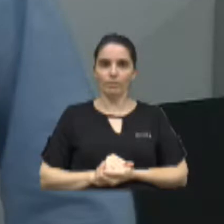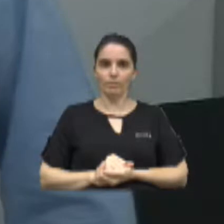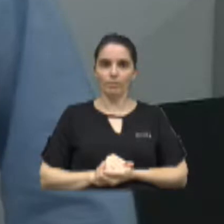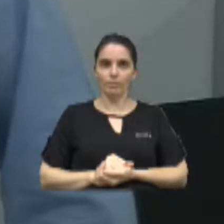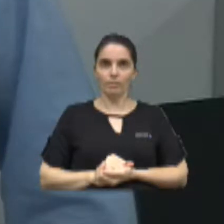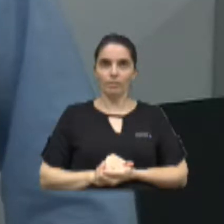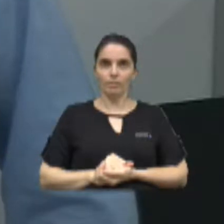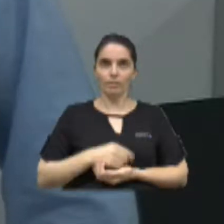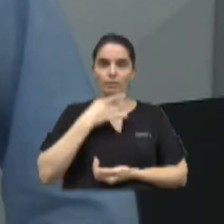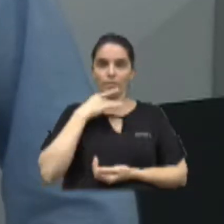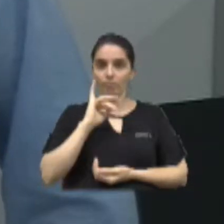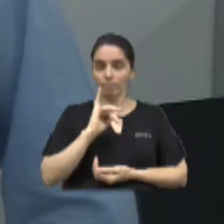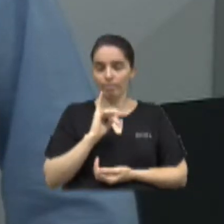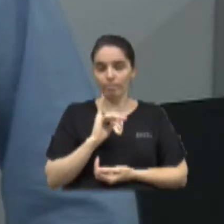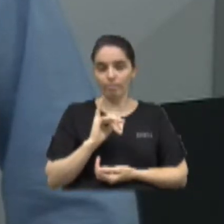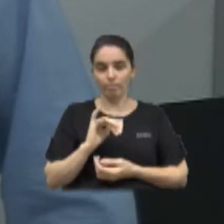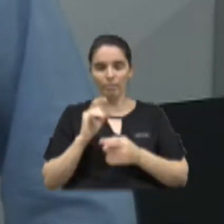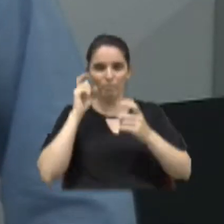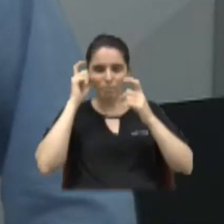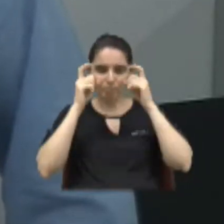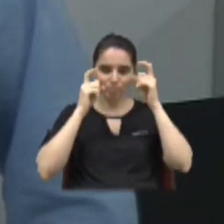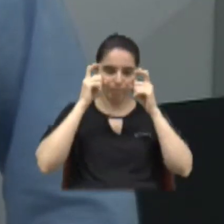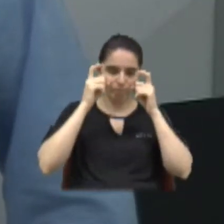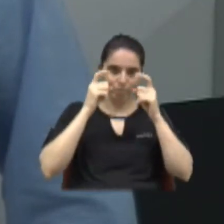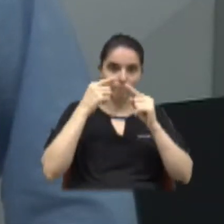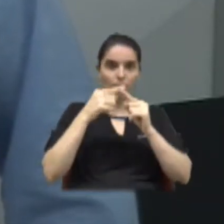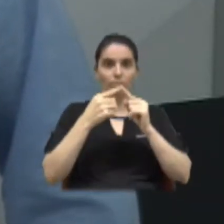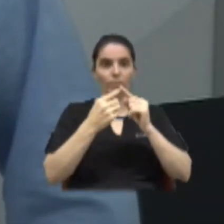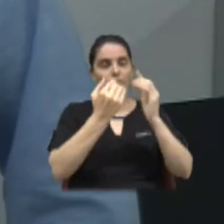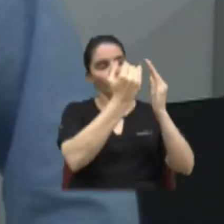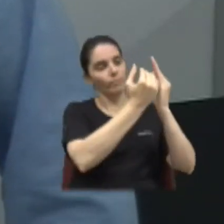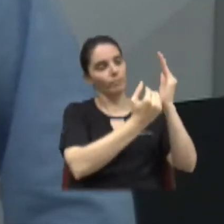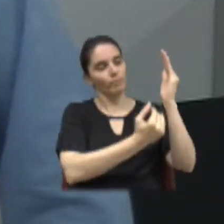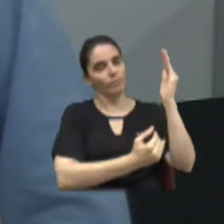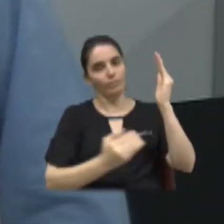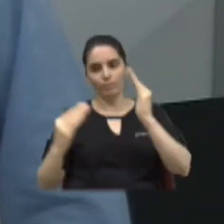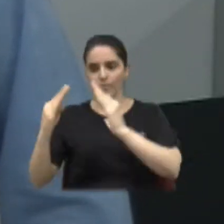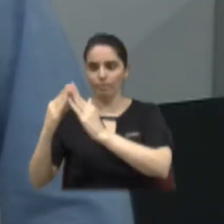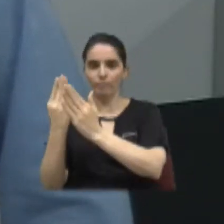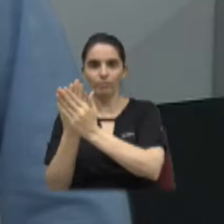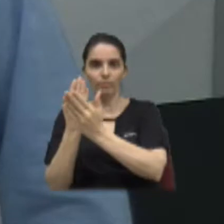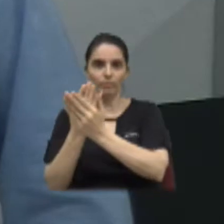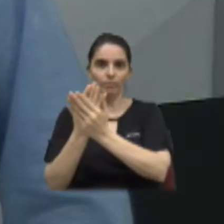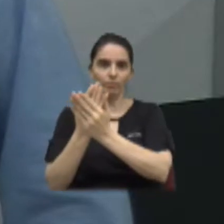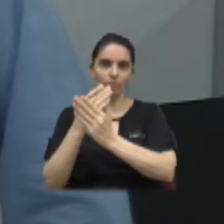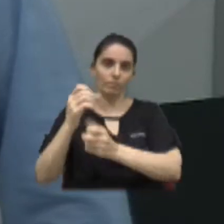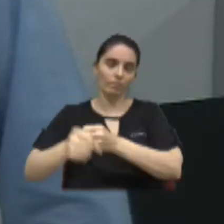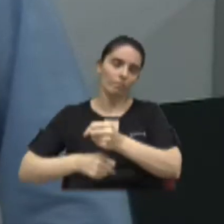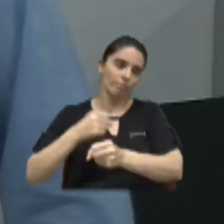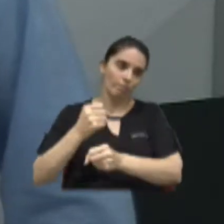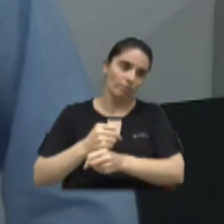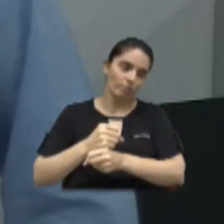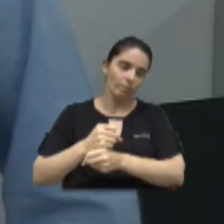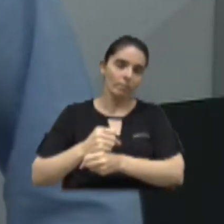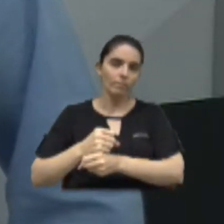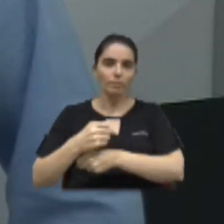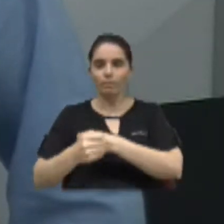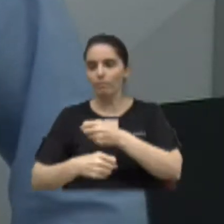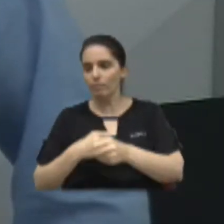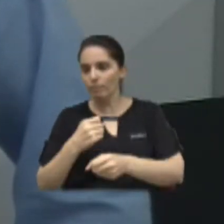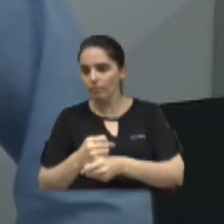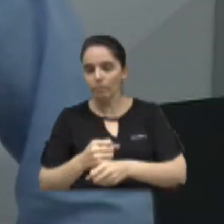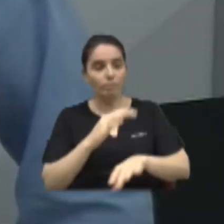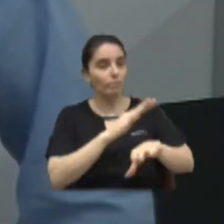ficam receosos, ficam. Porque tem lá uma lista, coloca o filho lá 1 ano e meio, 2 anos, e não chama, daqui a pouquinho o